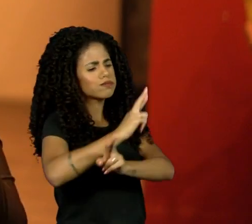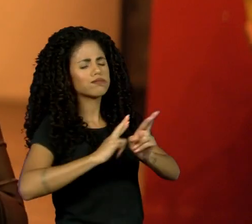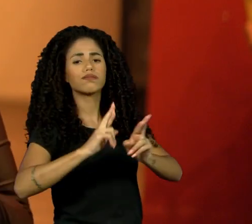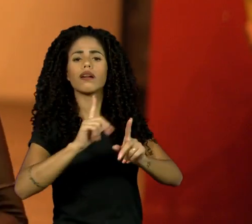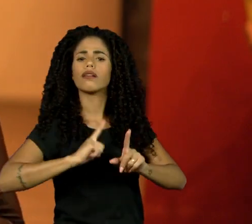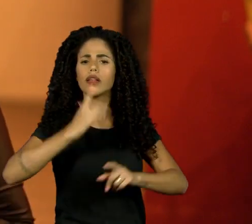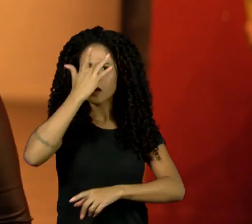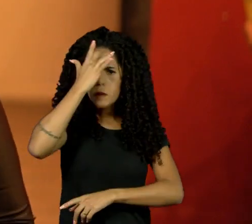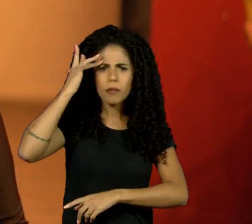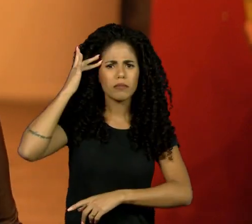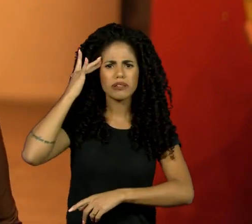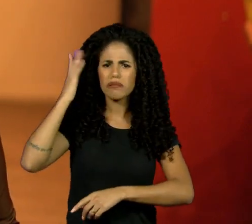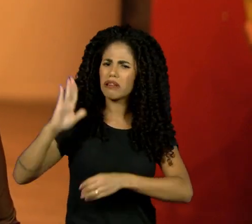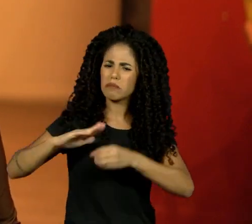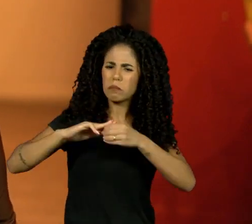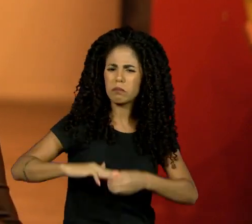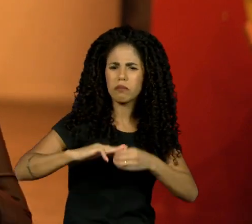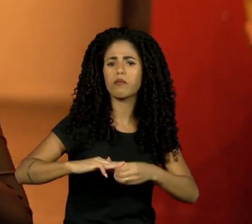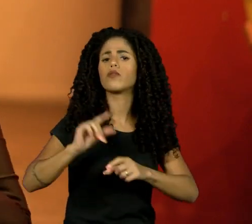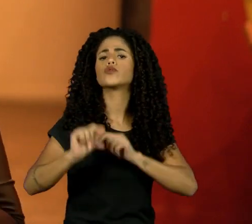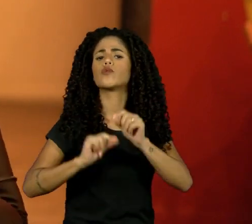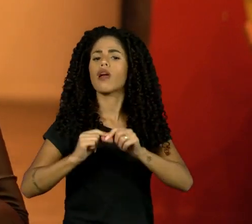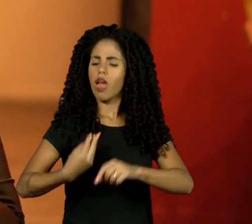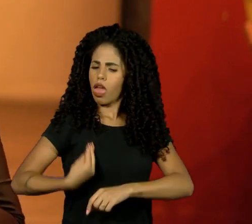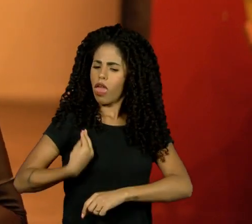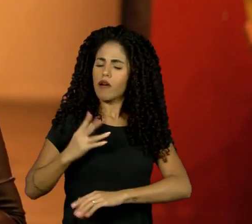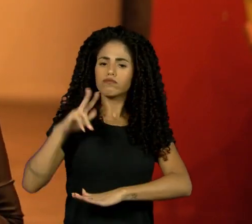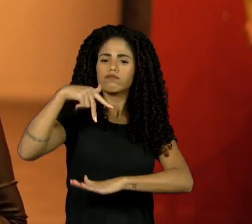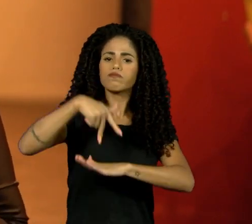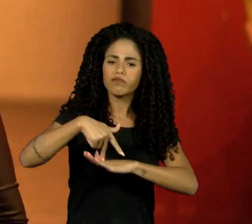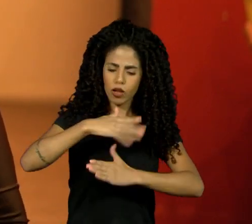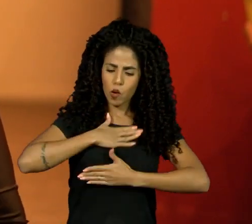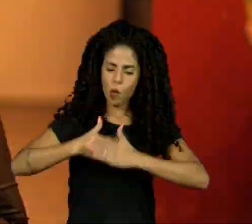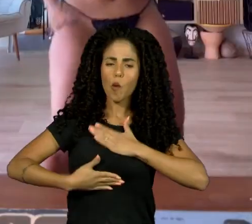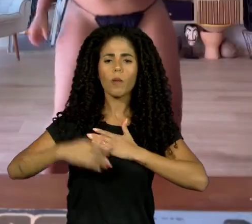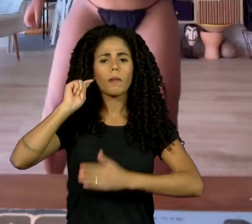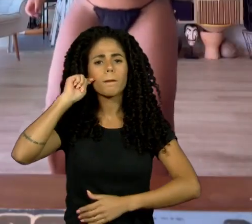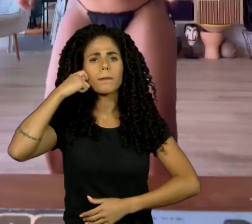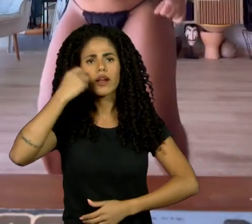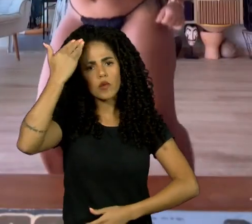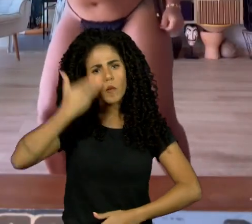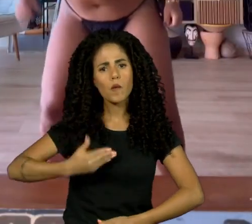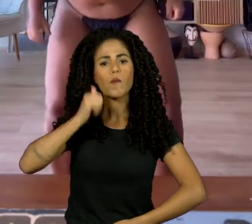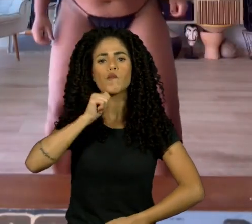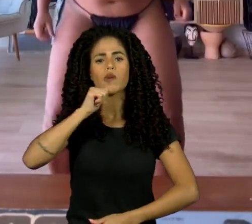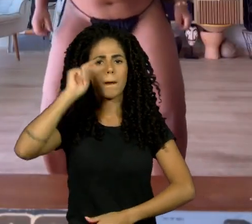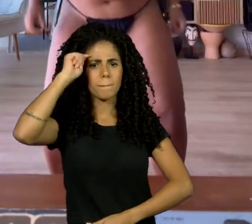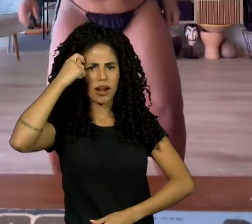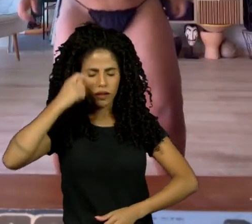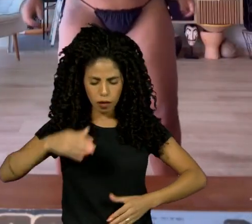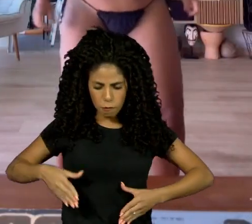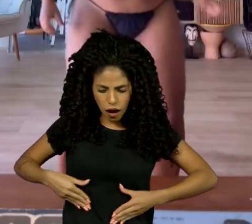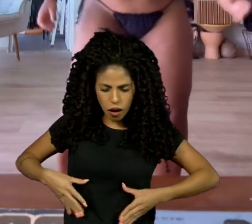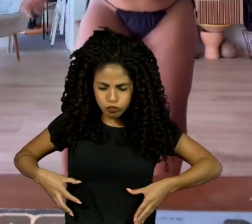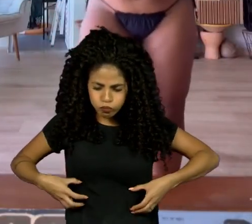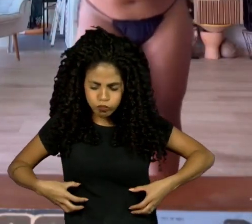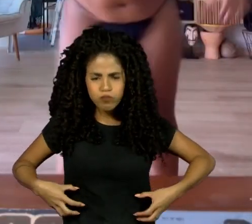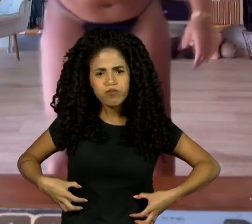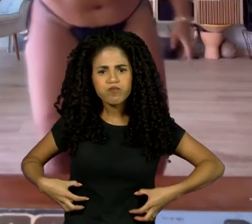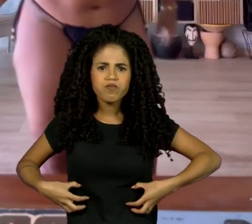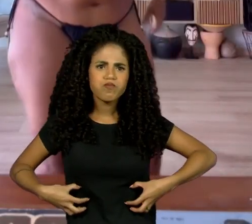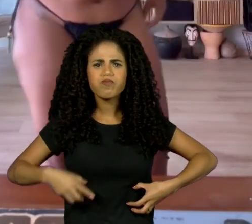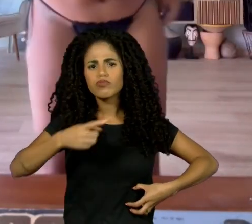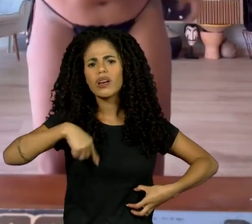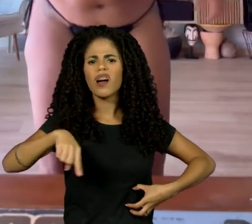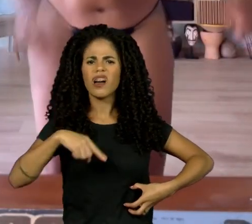foi preterida, eu vou falar da minha existência de um corpo preto na terra. Minha perna cheia de celulite, tá ruim? Não sei